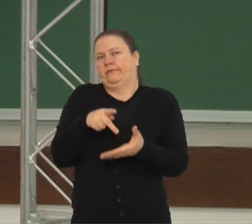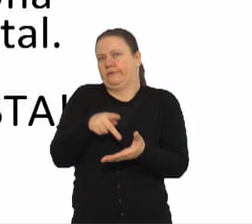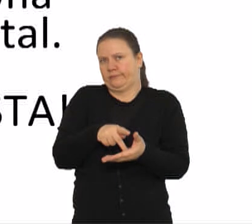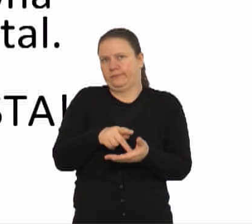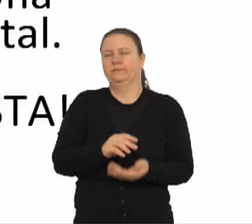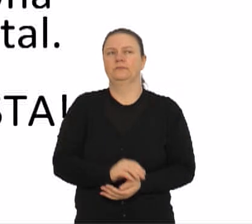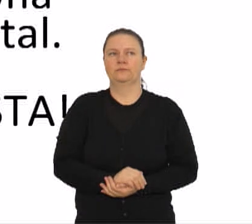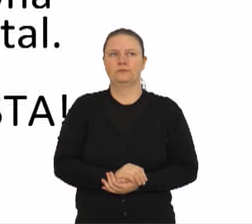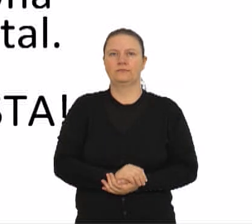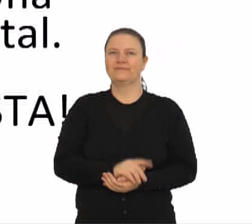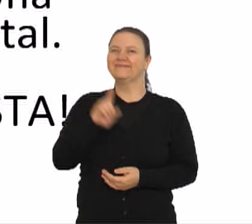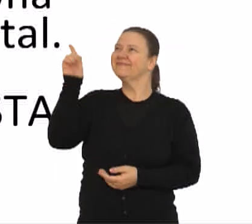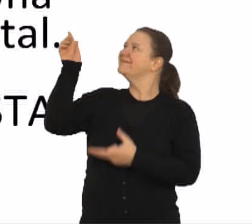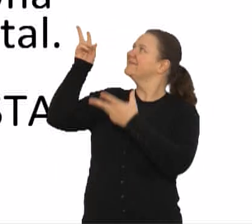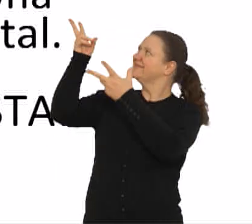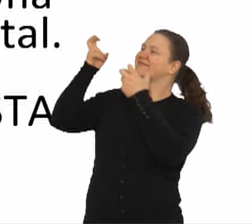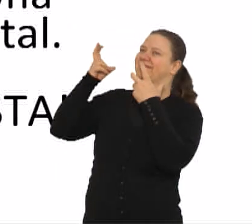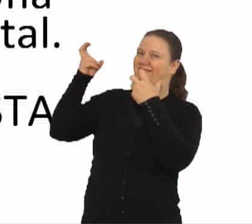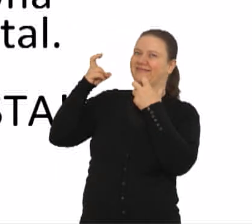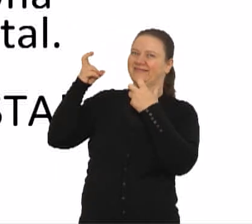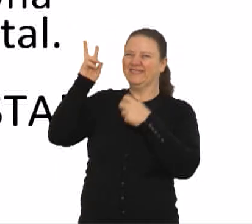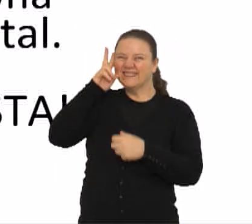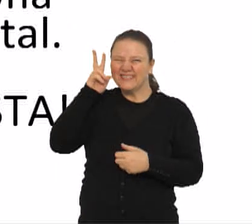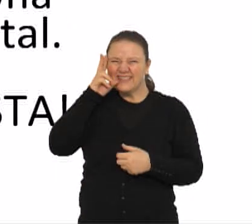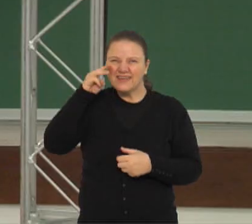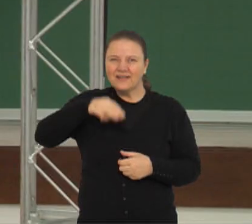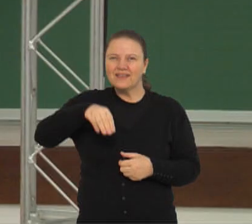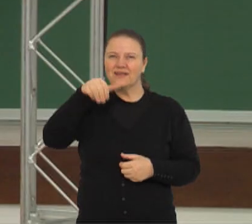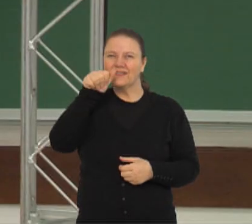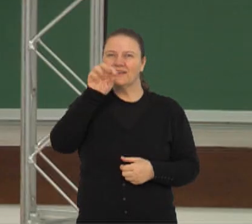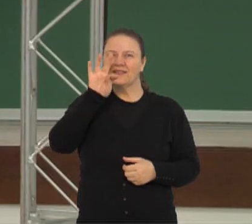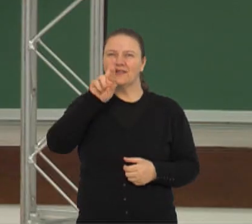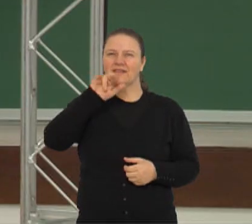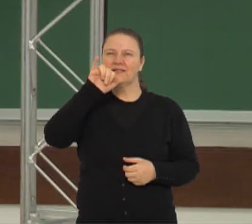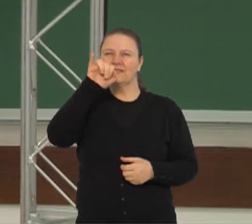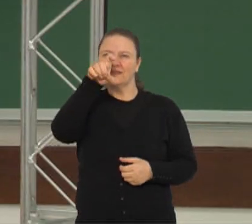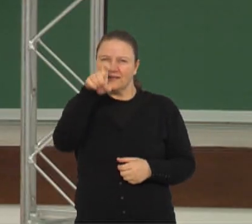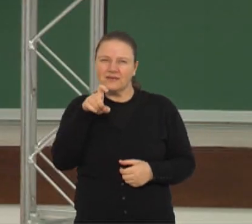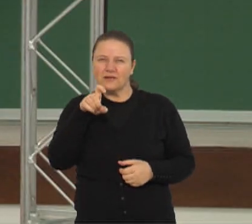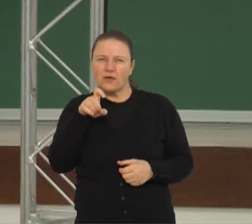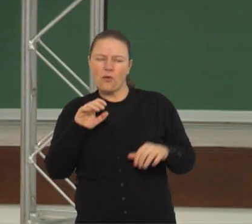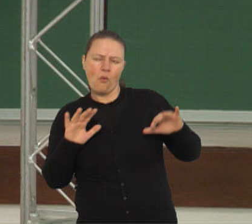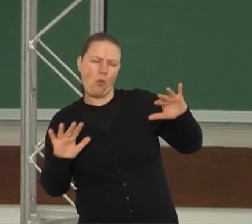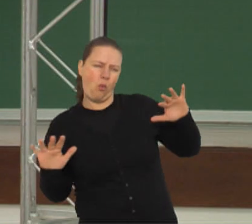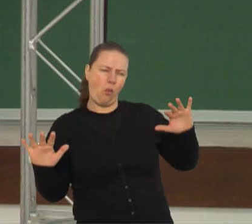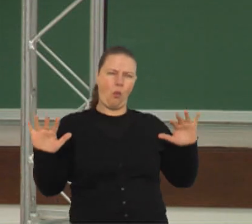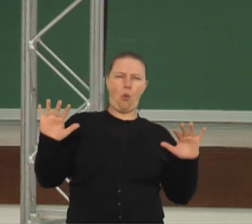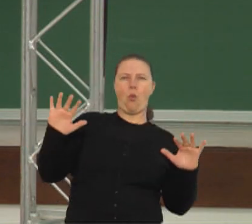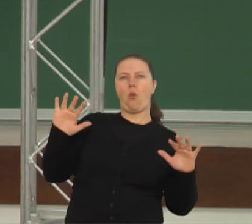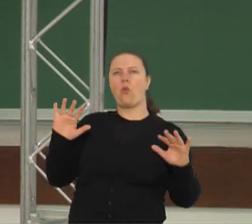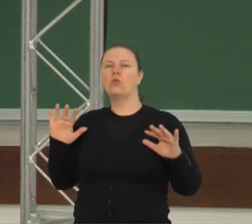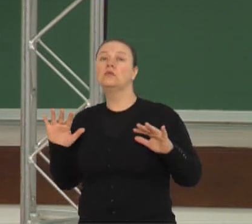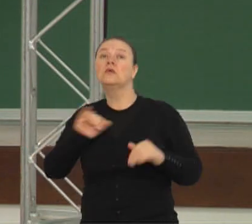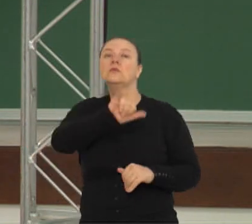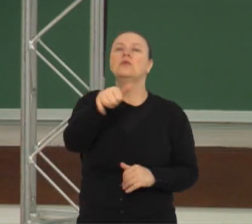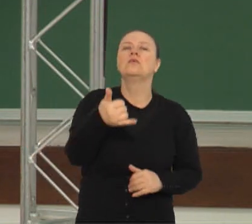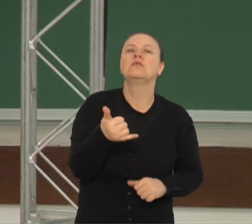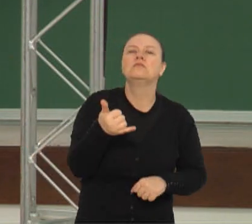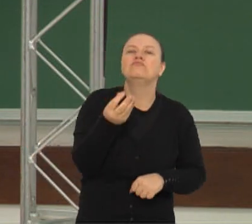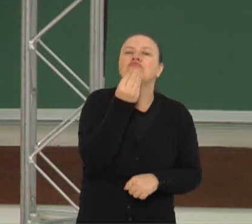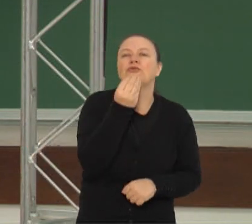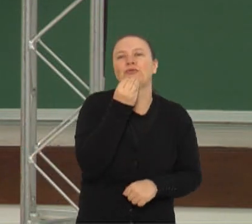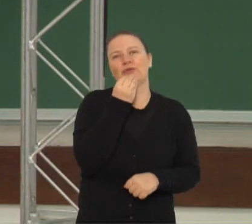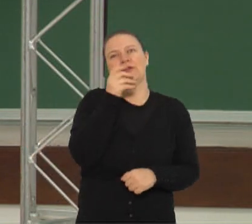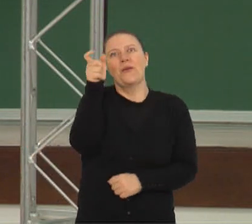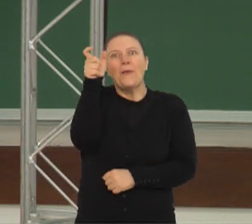E Matrix? Você, aluno que ainda não assistiu Matrix, aproveite essa oportunidade e